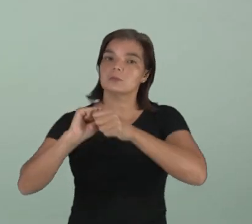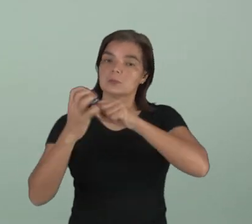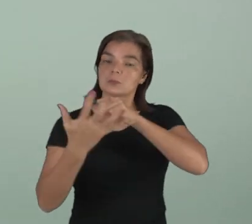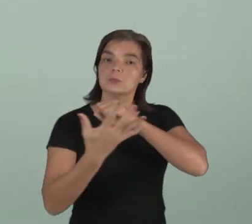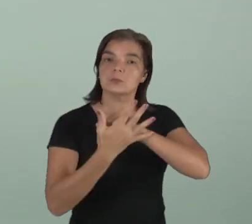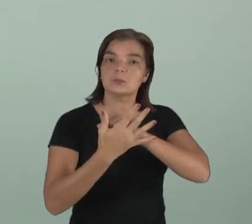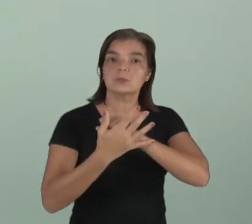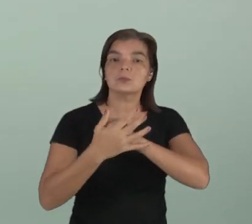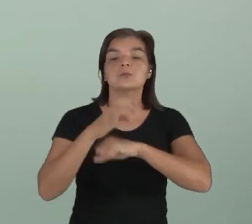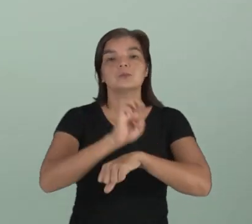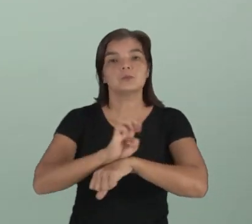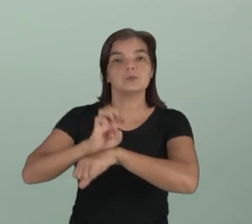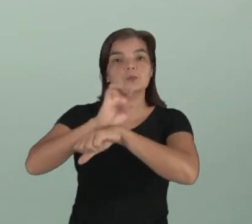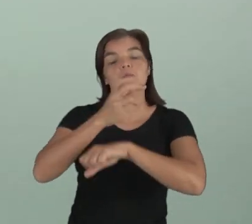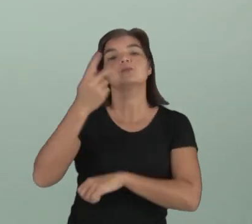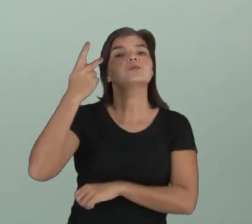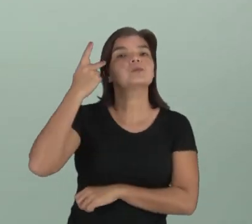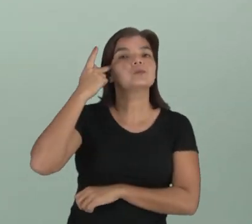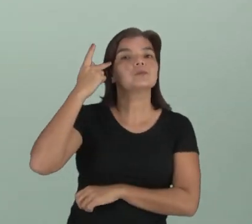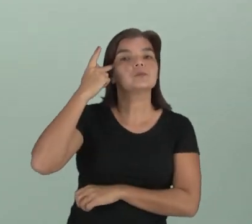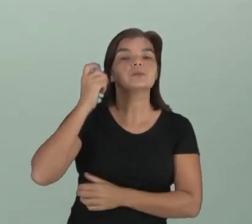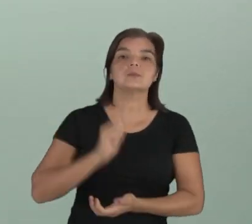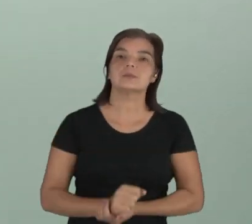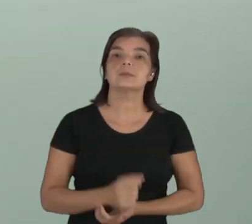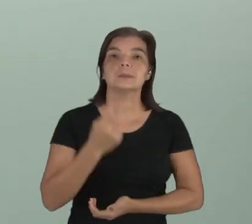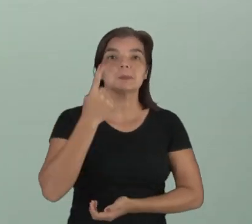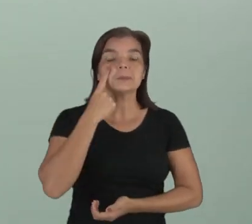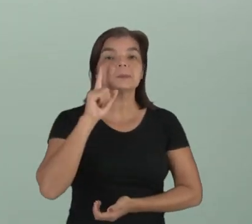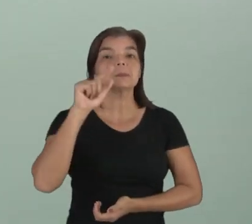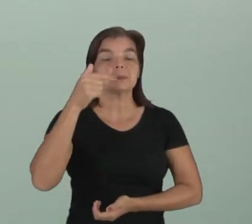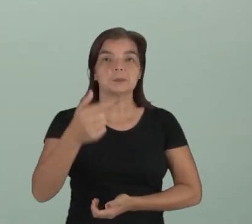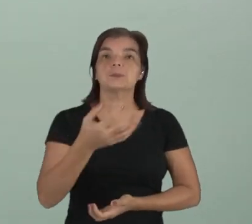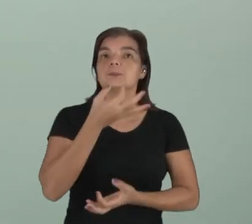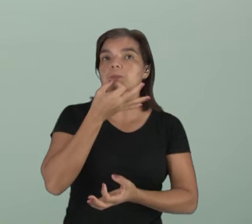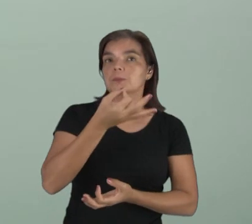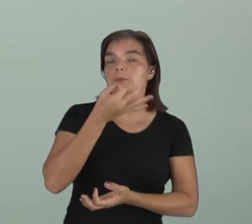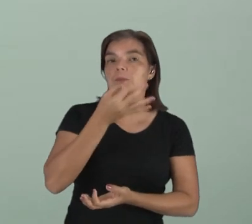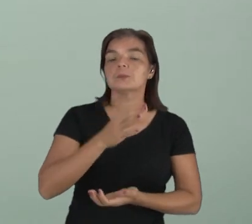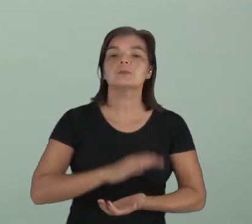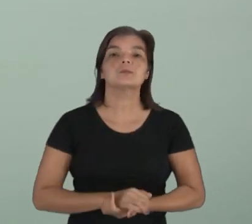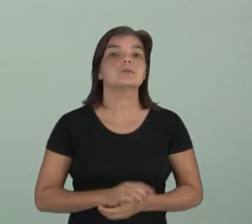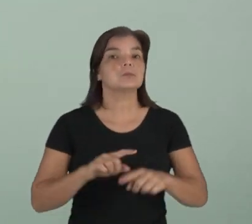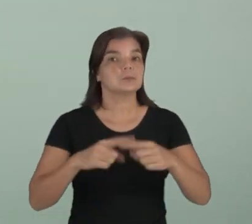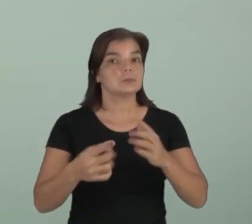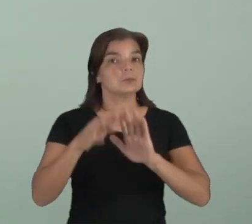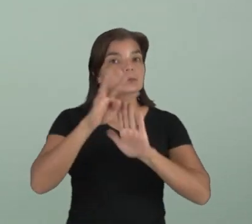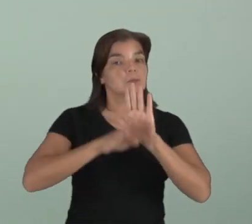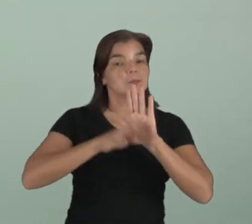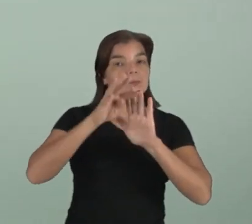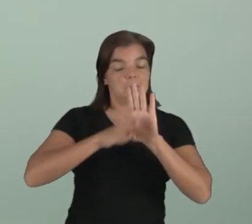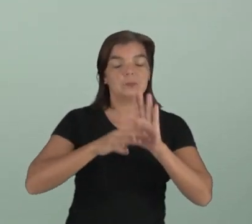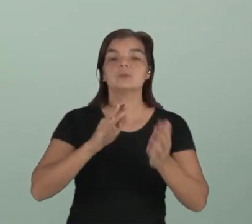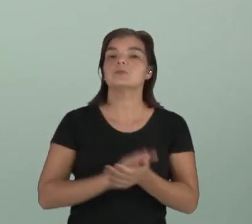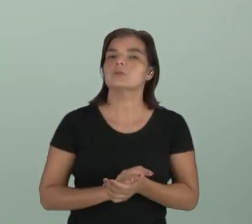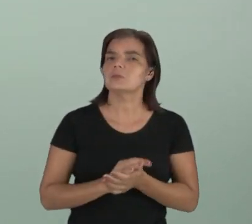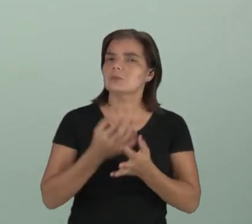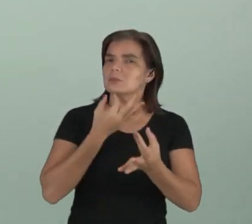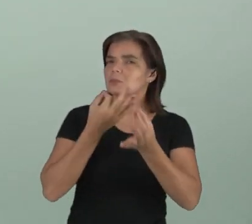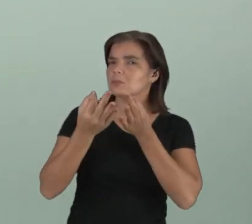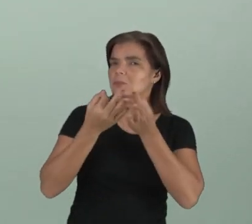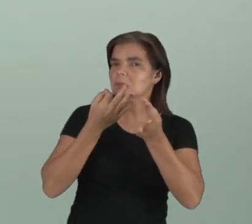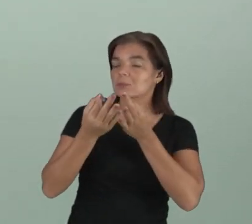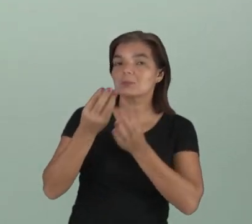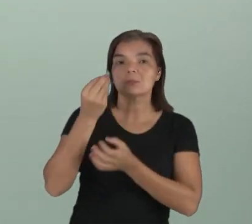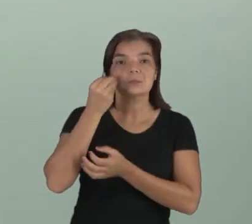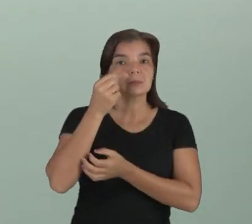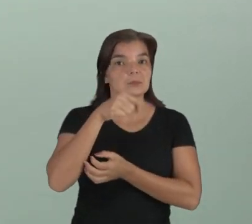No estado de São Paulo. E vamos observar mais um argumento. Porém, o texto ele traz mais argumentos